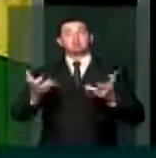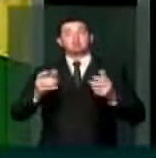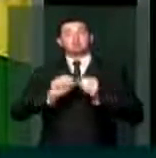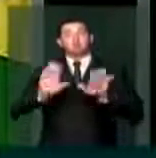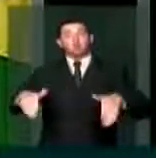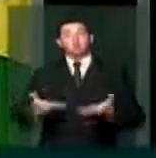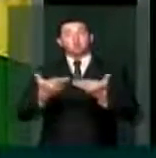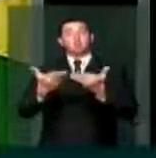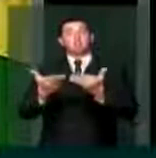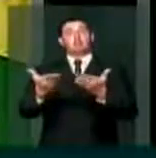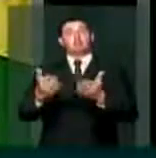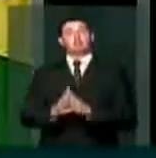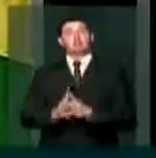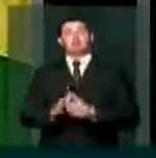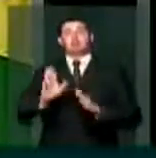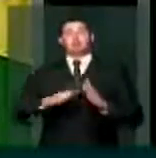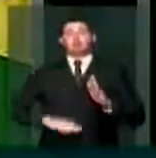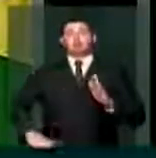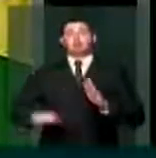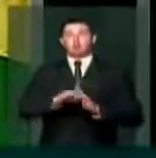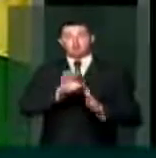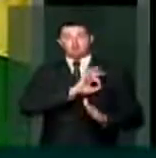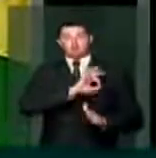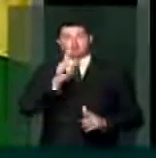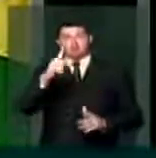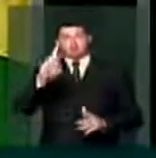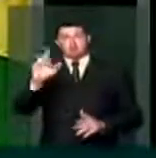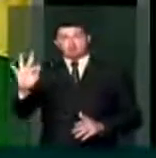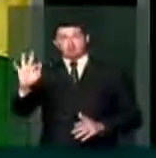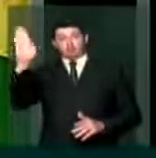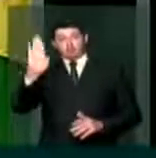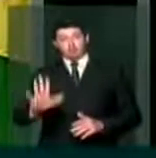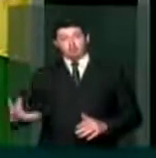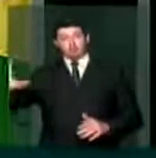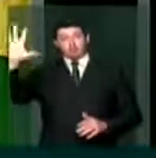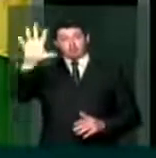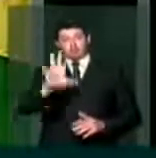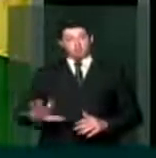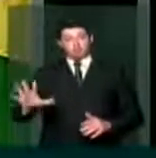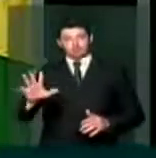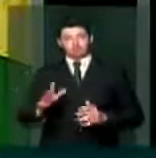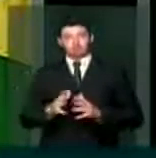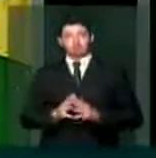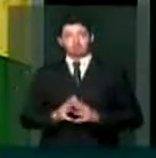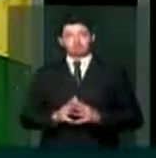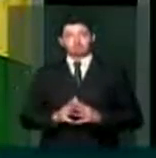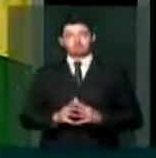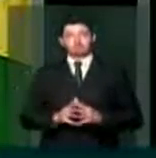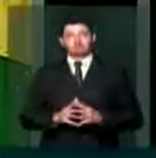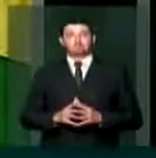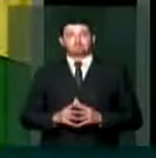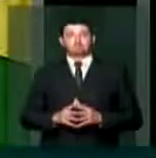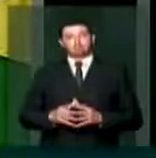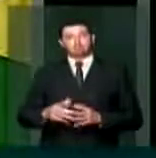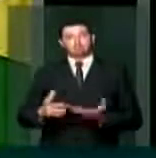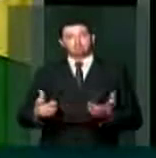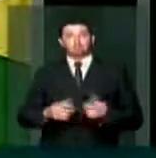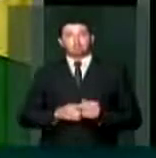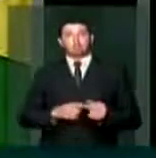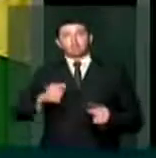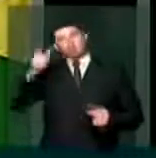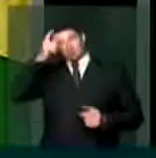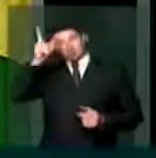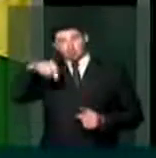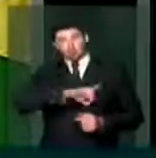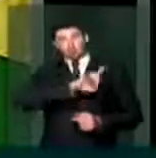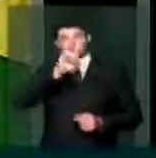render nossa homenagem a todos os policiais rodoviários federais do nosso querido Brasil. Coincidente que